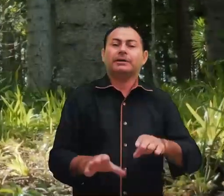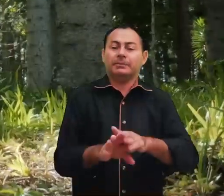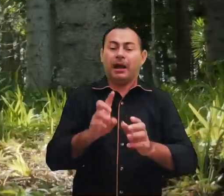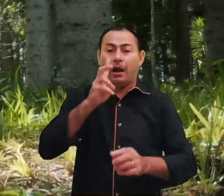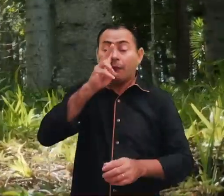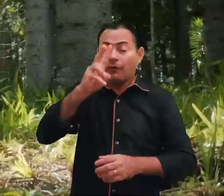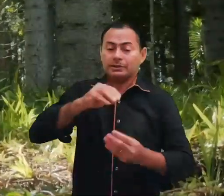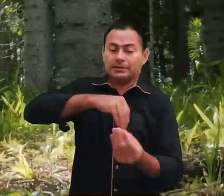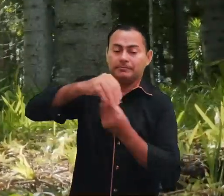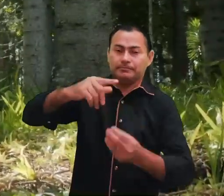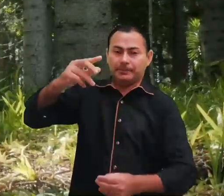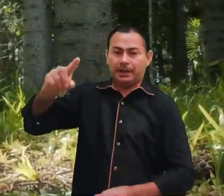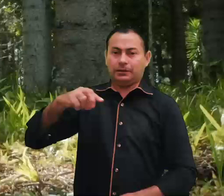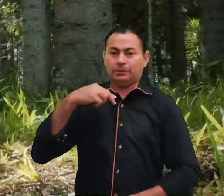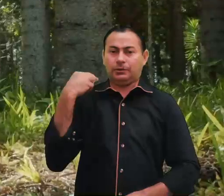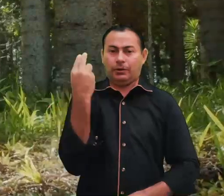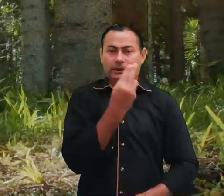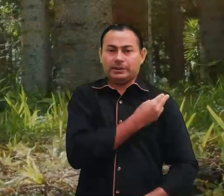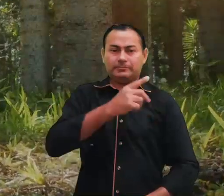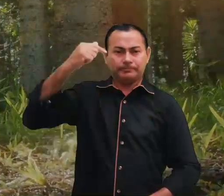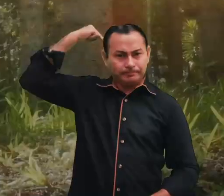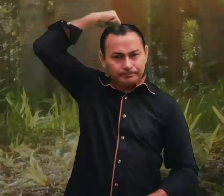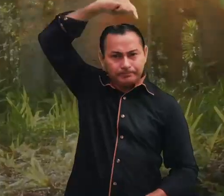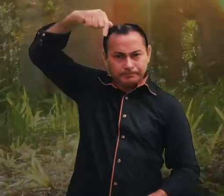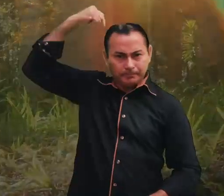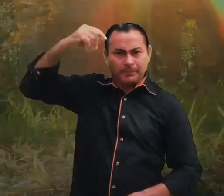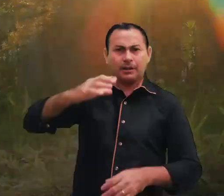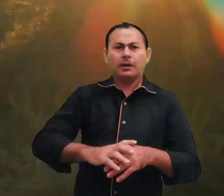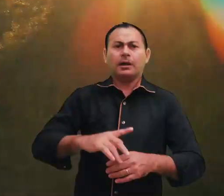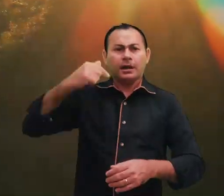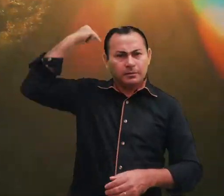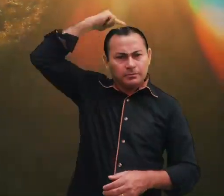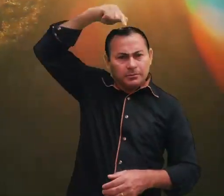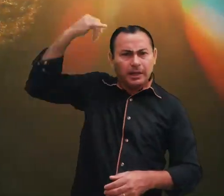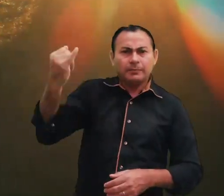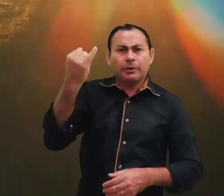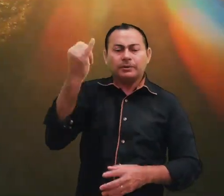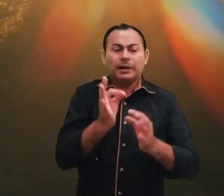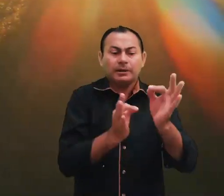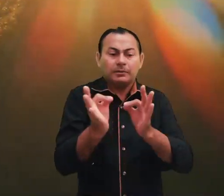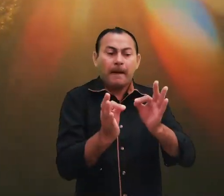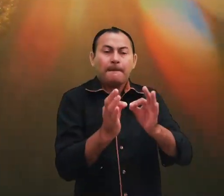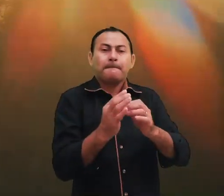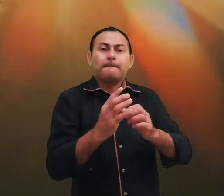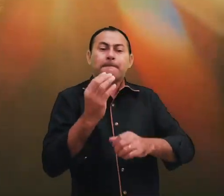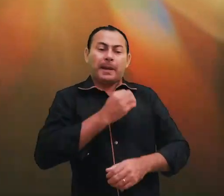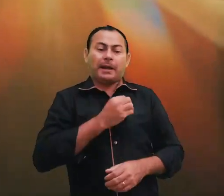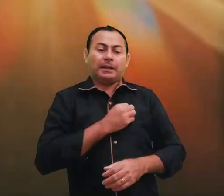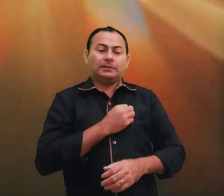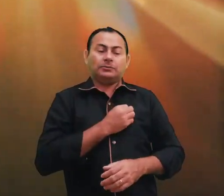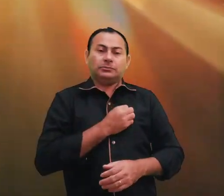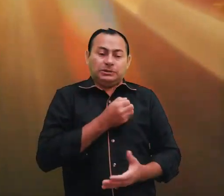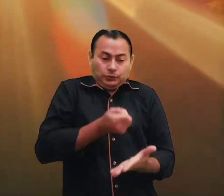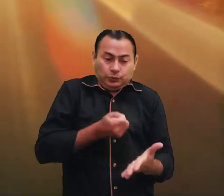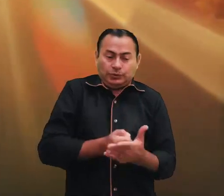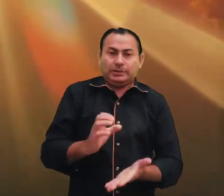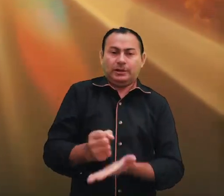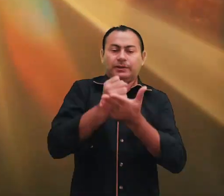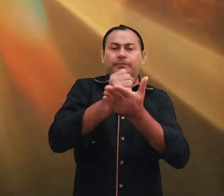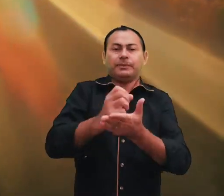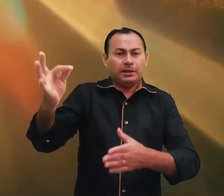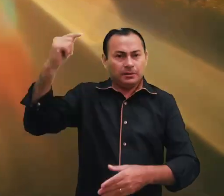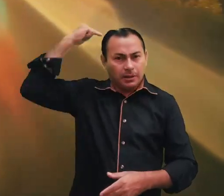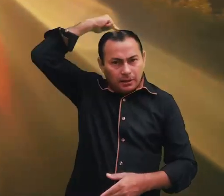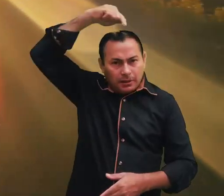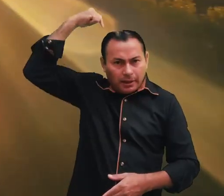nossa santificação. A santificação é importante porque é a solução para o pecado que exigiu salvação. A